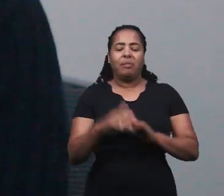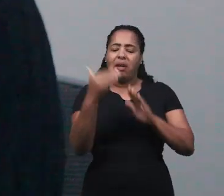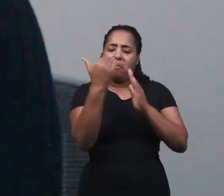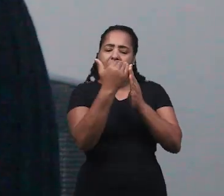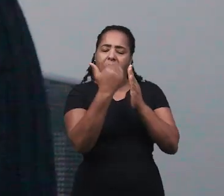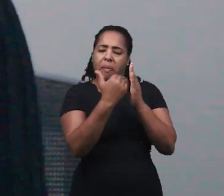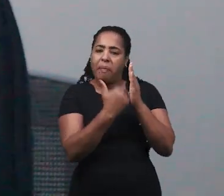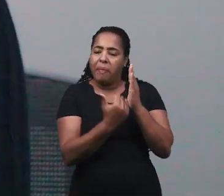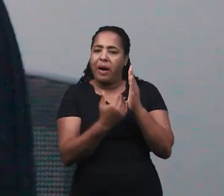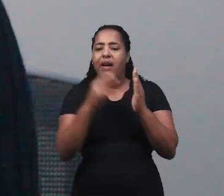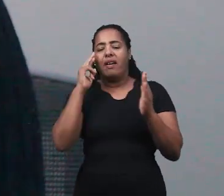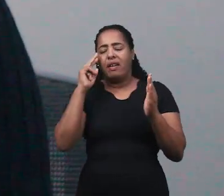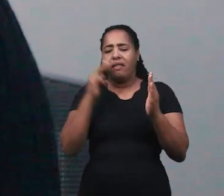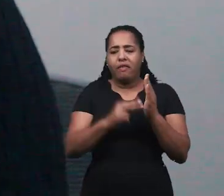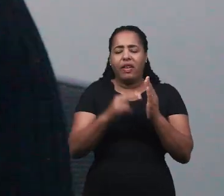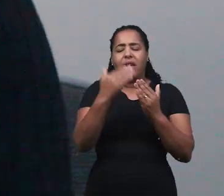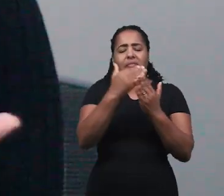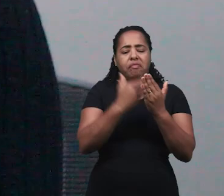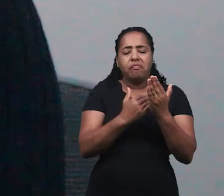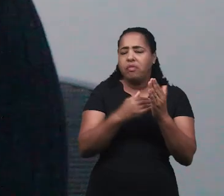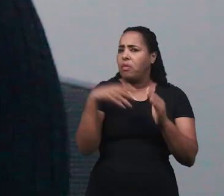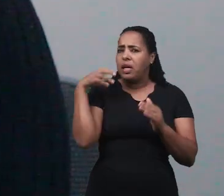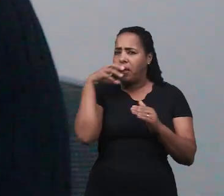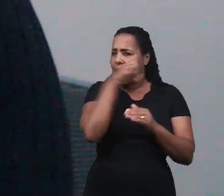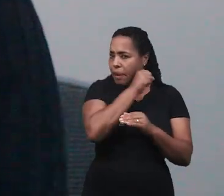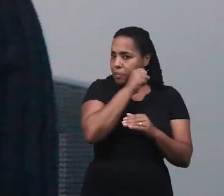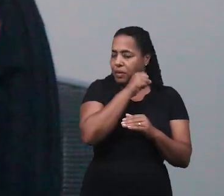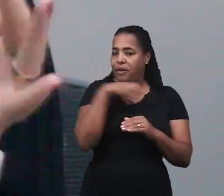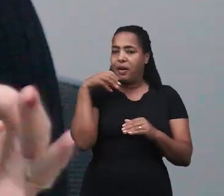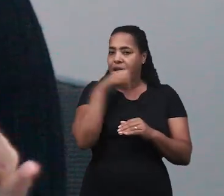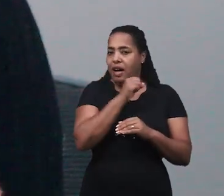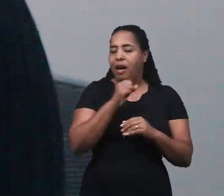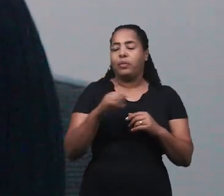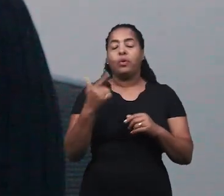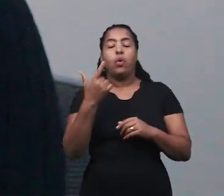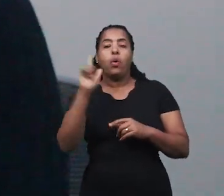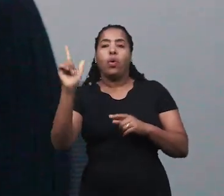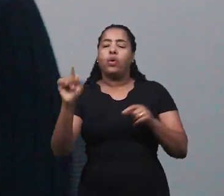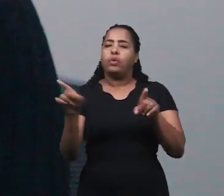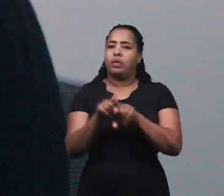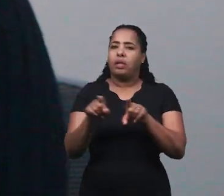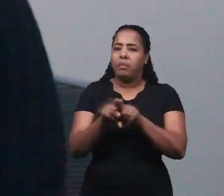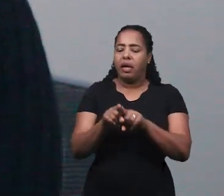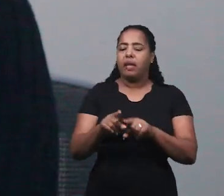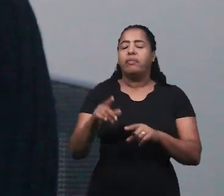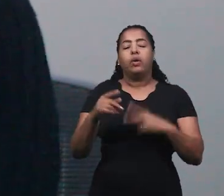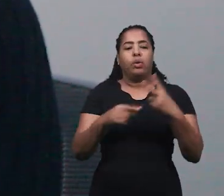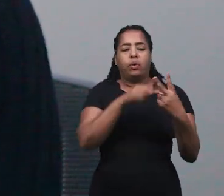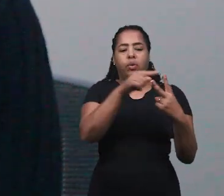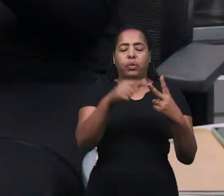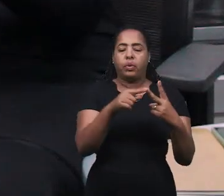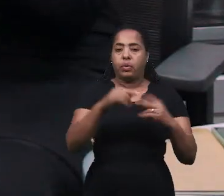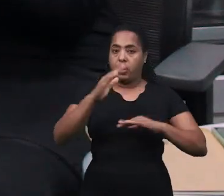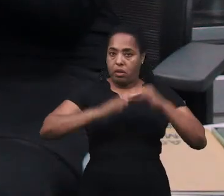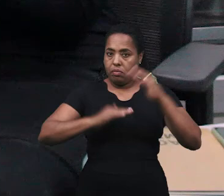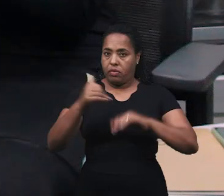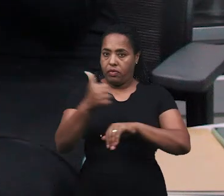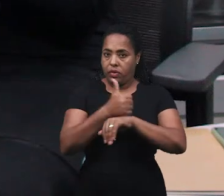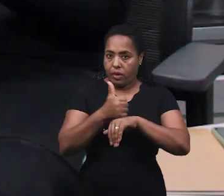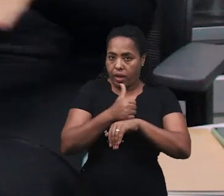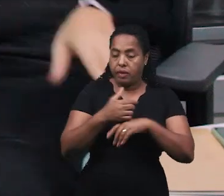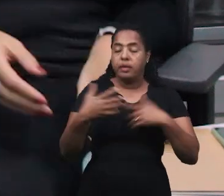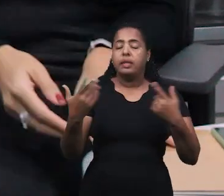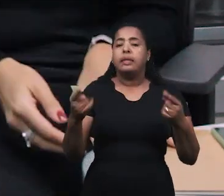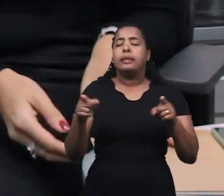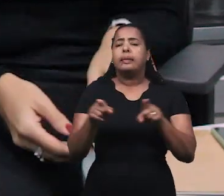quadro padrão, né? Os irmãos que assistem sabem, é um quadro rápido, né? São flashes. E outra coisa, então são 2 profissionais por dia e